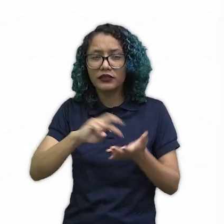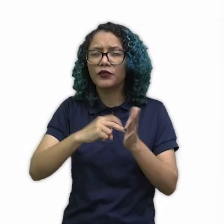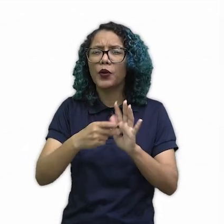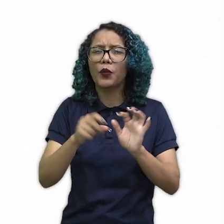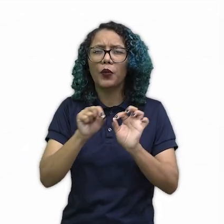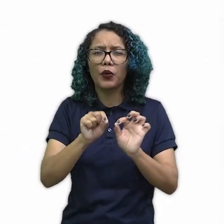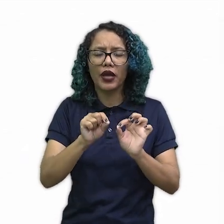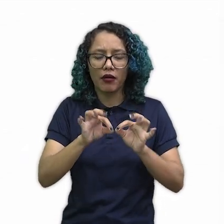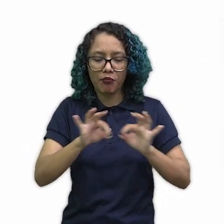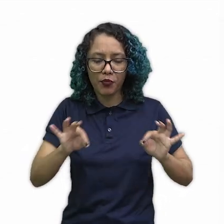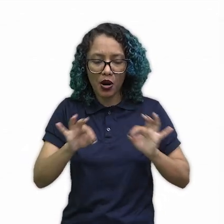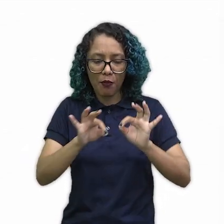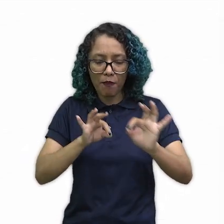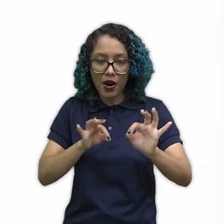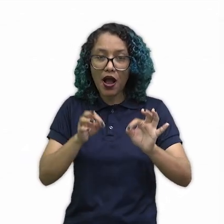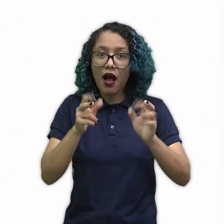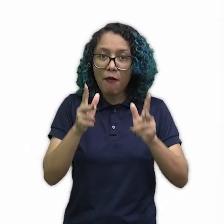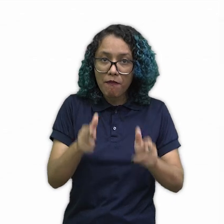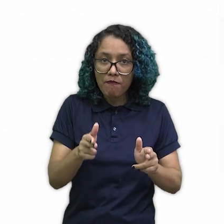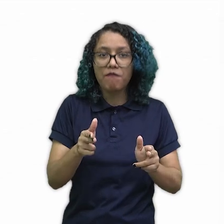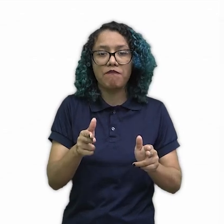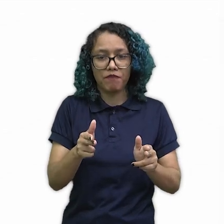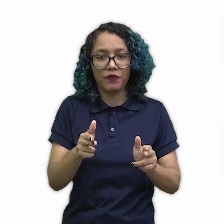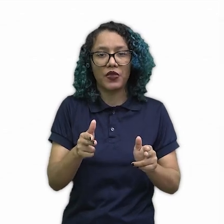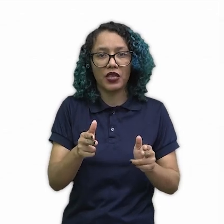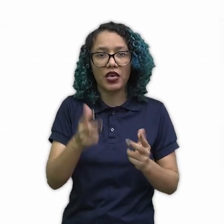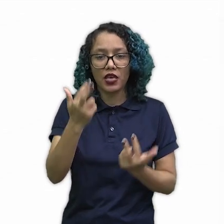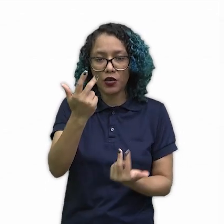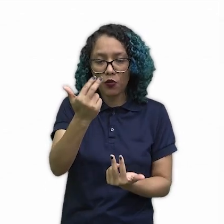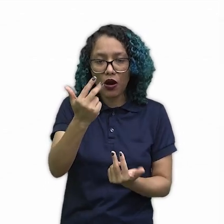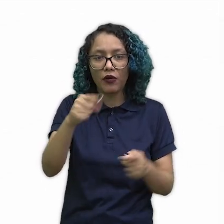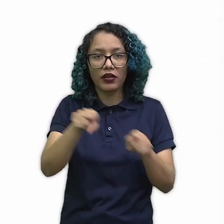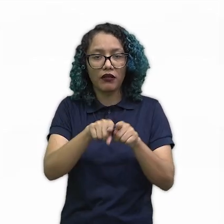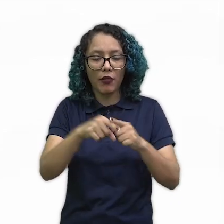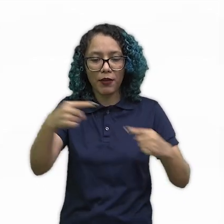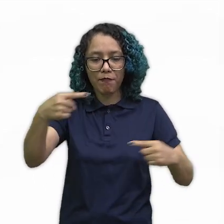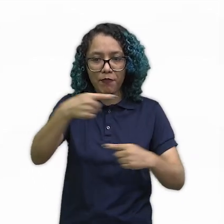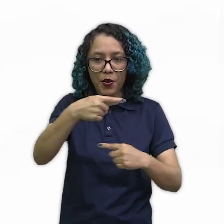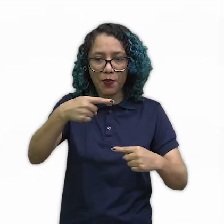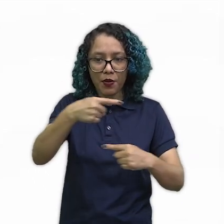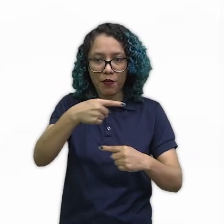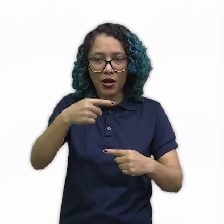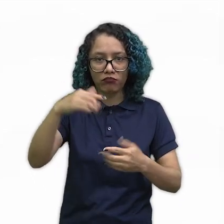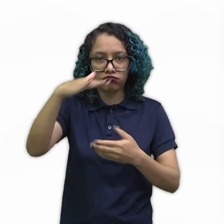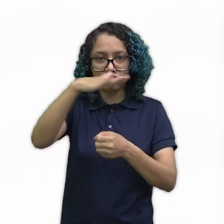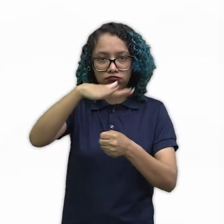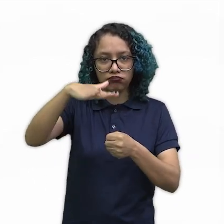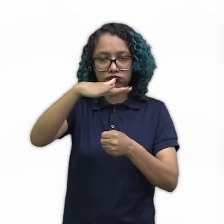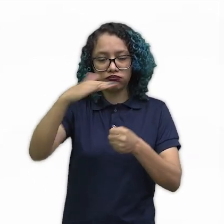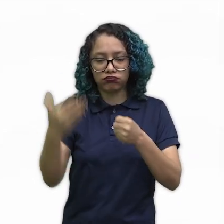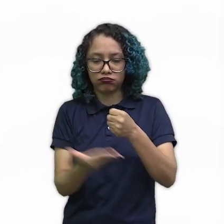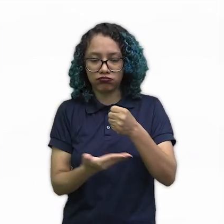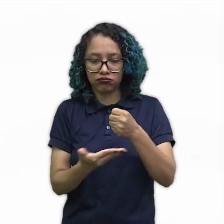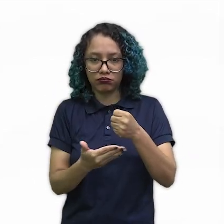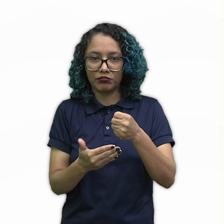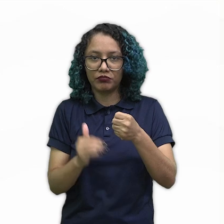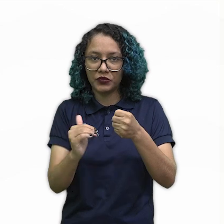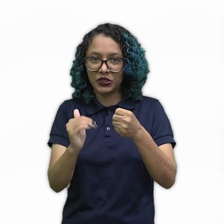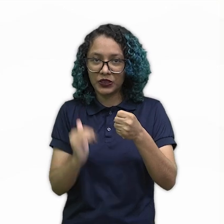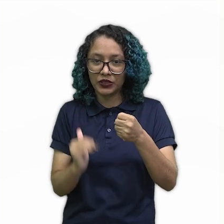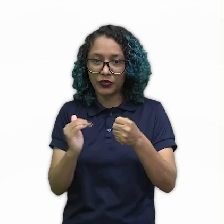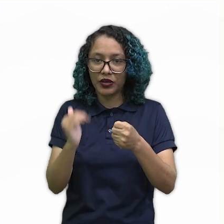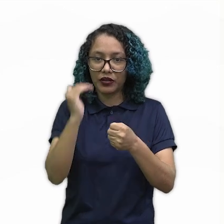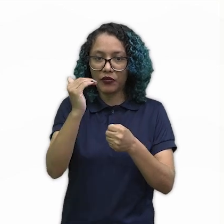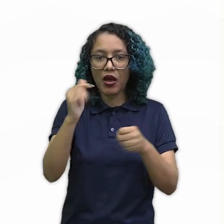medida, o mesmo tamanho. E elas são paralelas, tá? Qual é o outro elemento muito importante que vocês